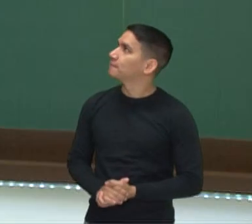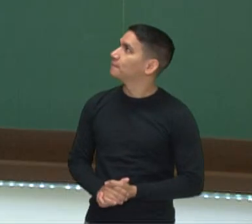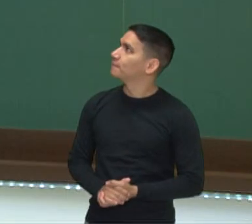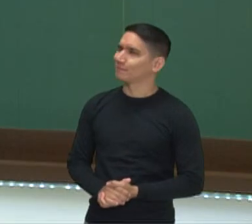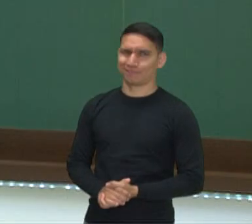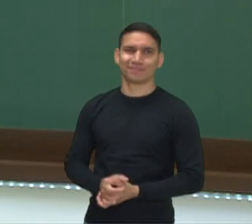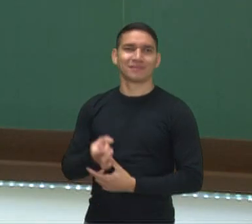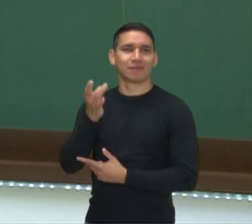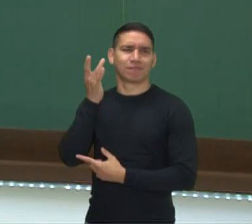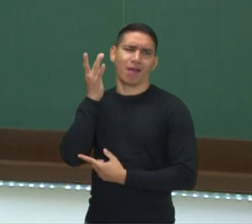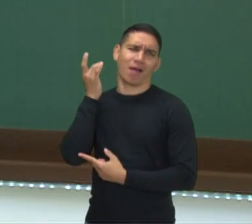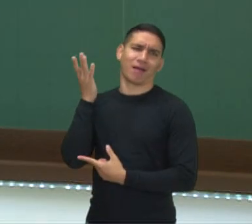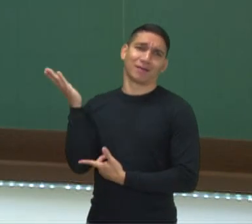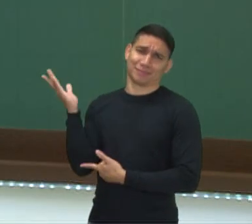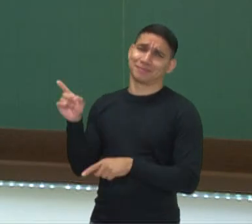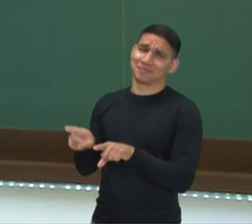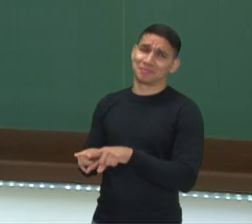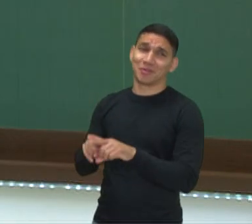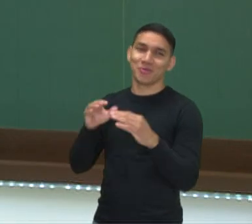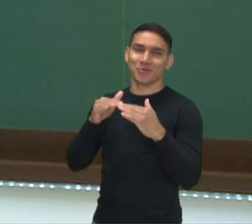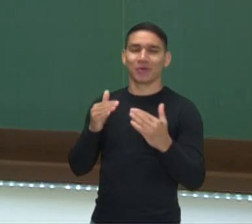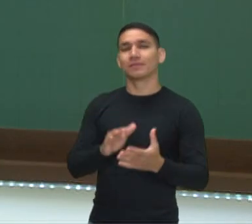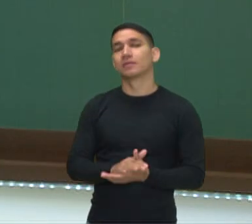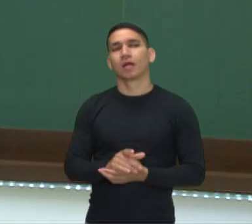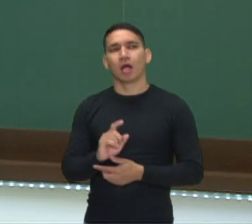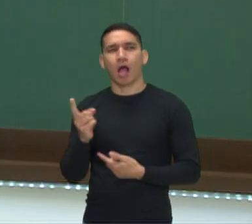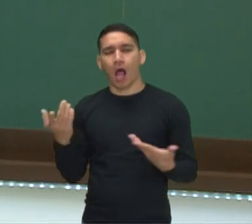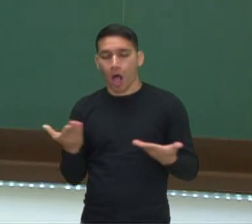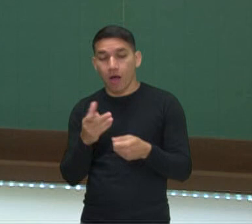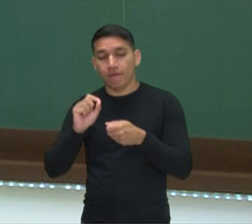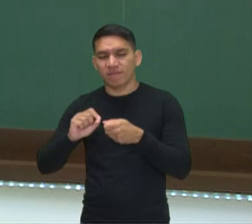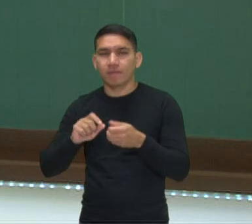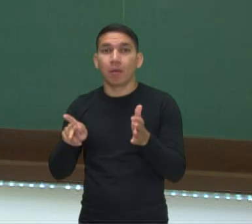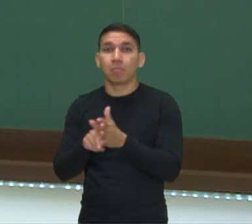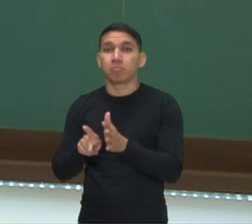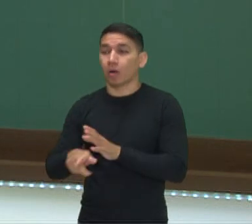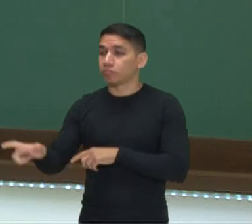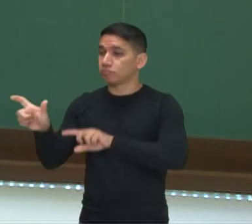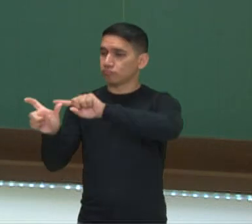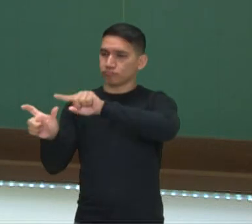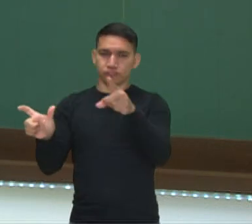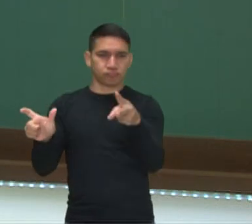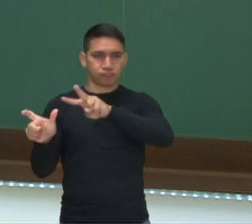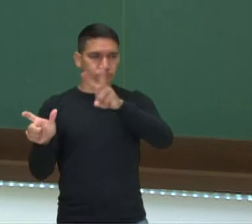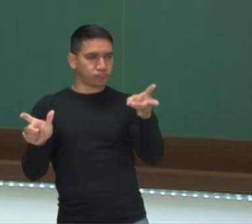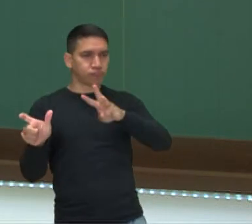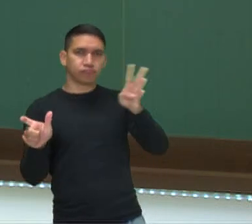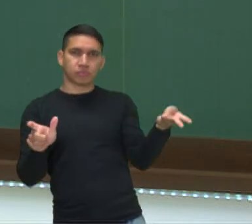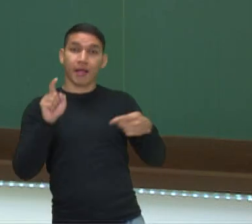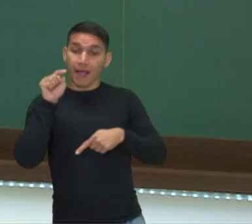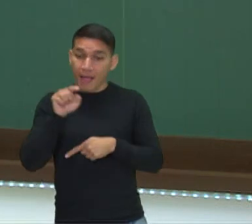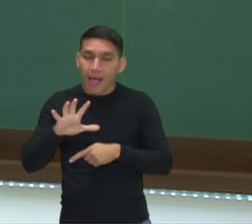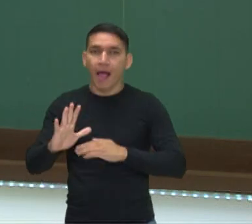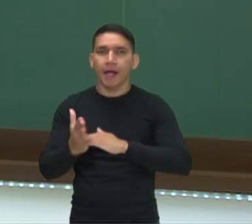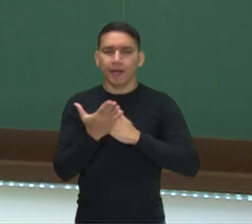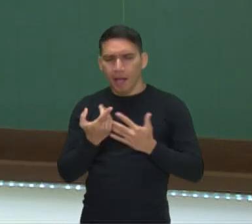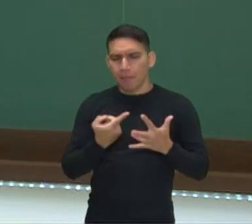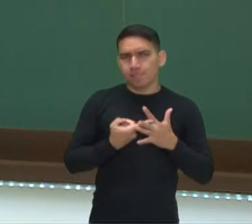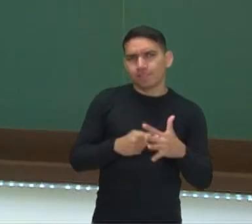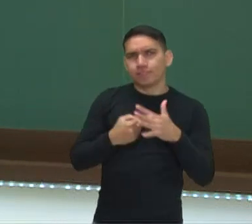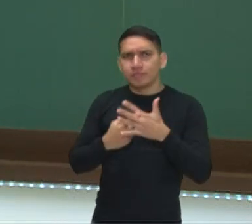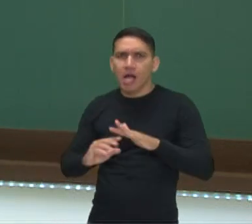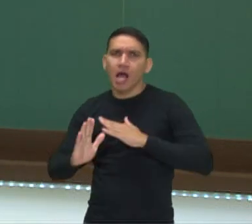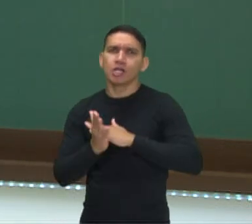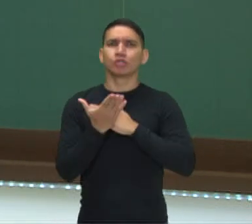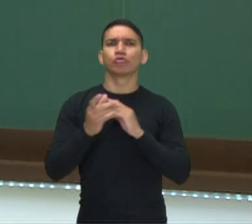É fácil, até ele está achando. Vamos aplicar a propriedade distributiva da multiplicação. E é ela que vai ser a ferramenta